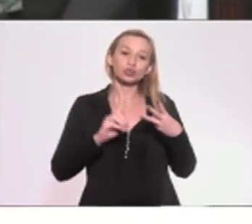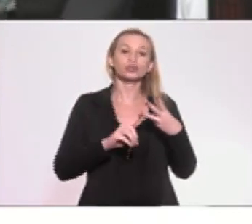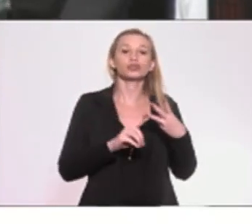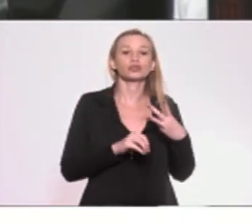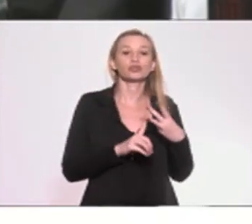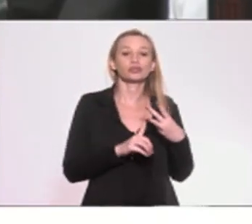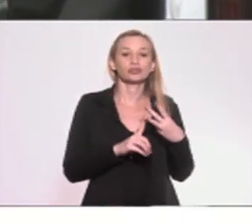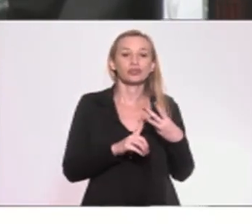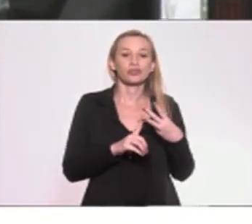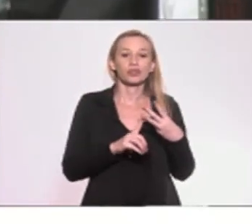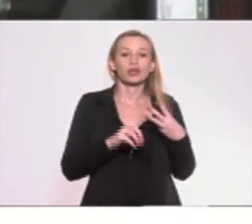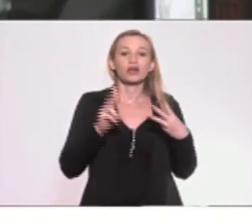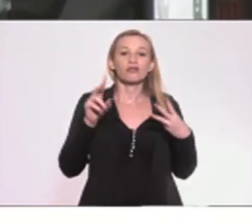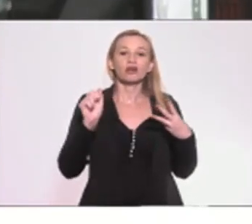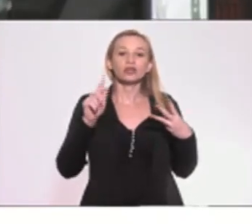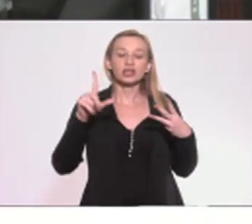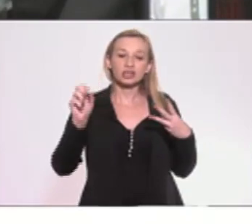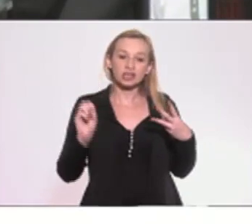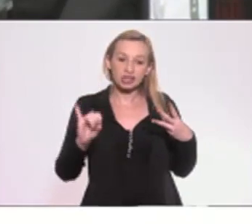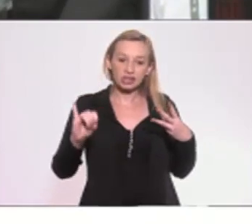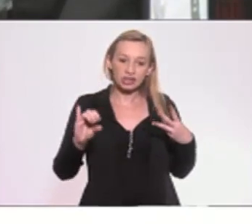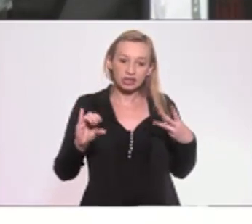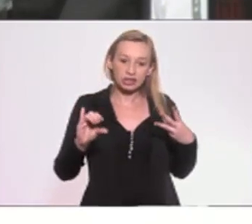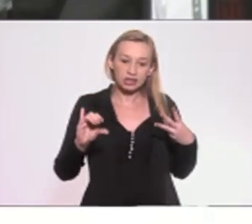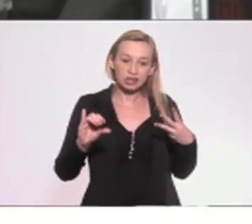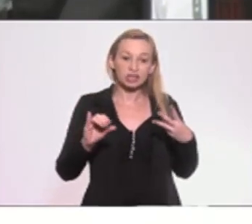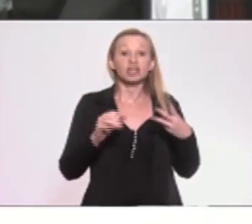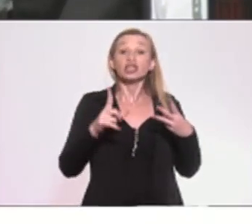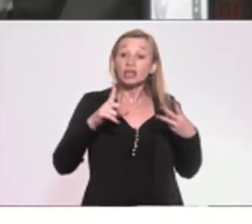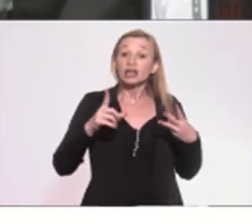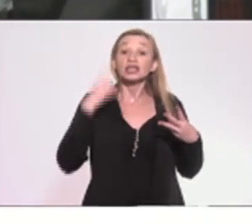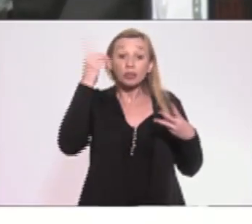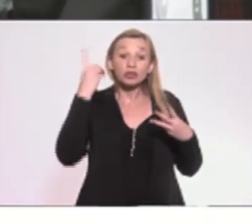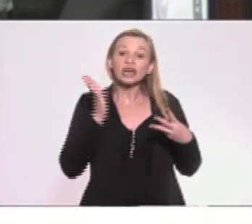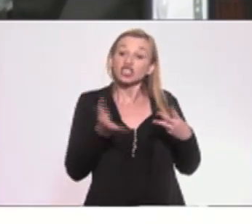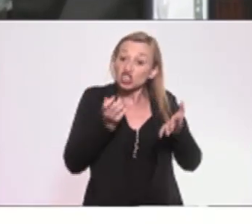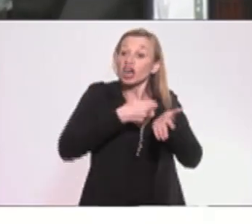deputado Valdeci. São deputados que estavam escritos